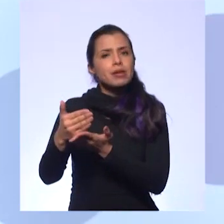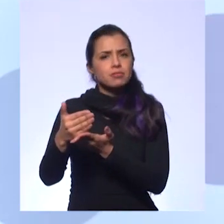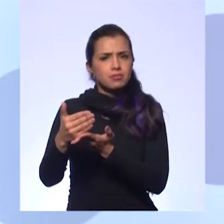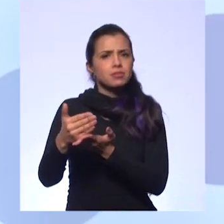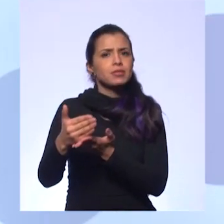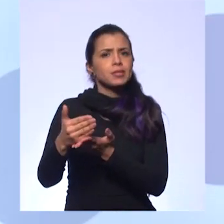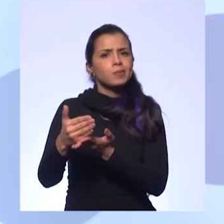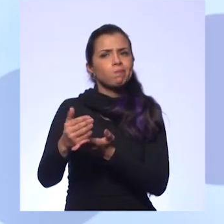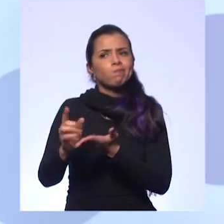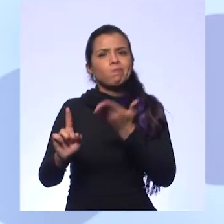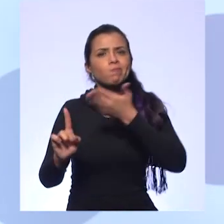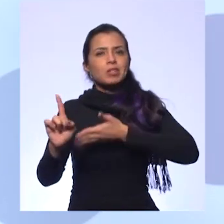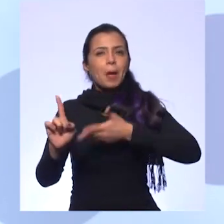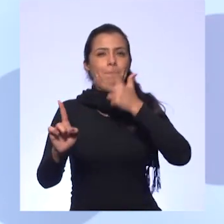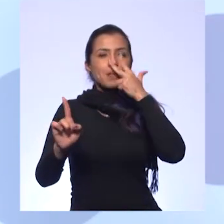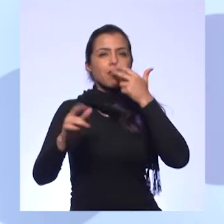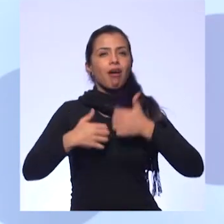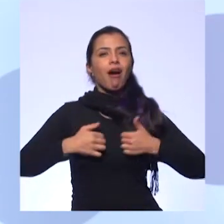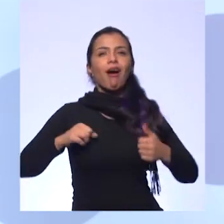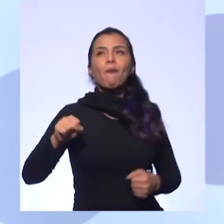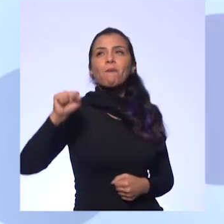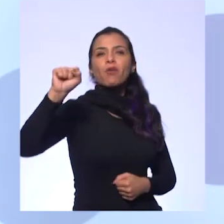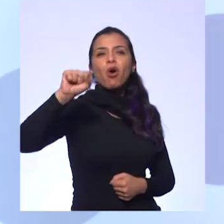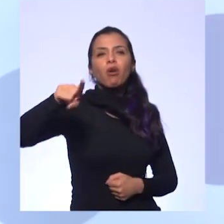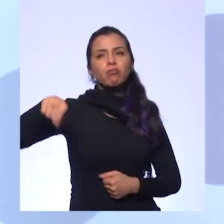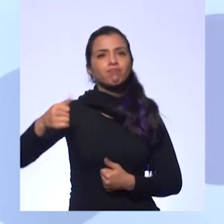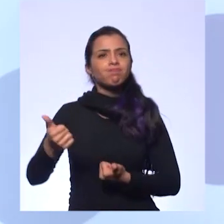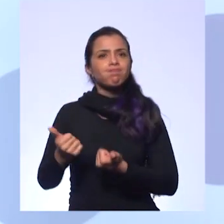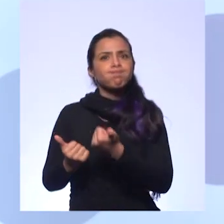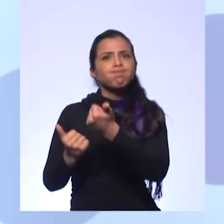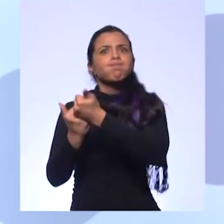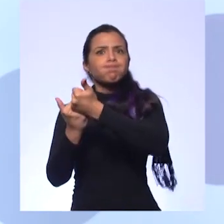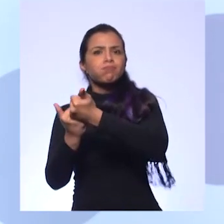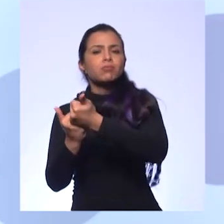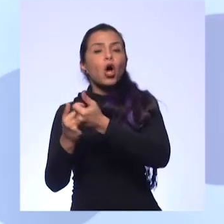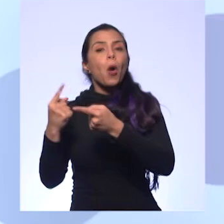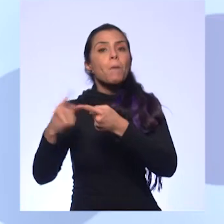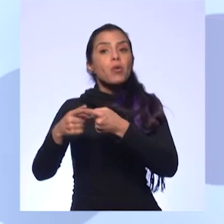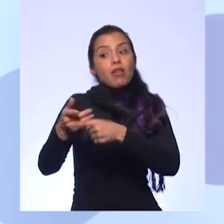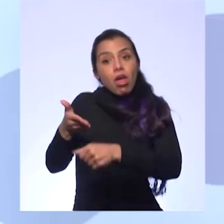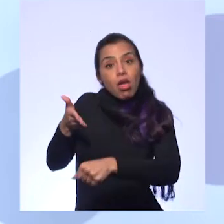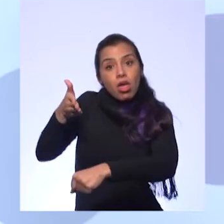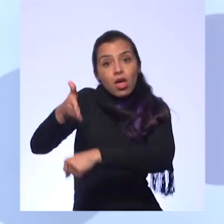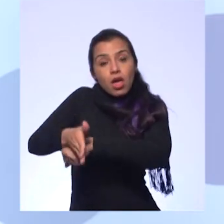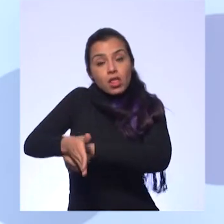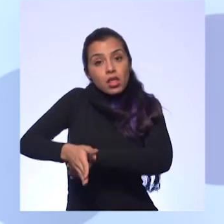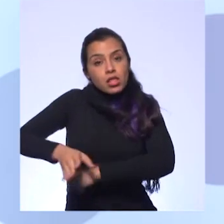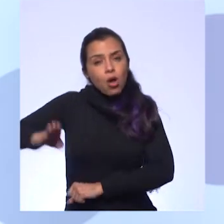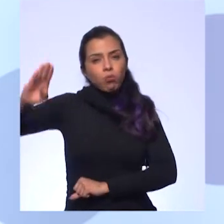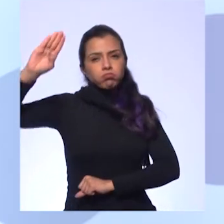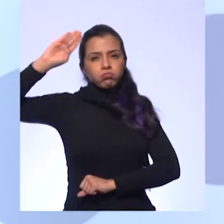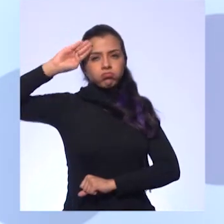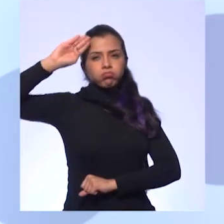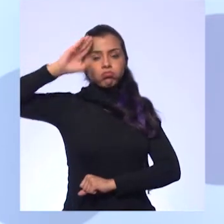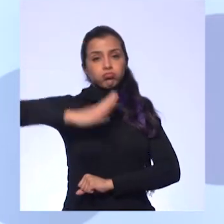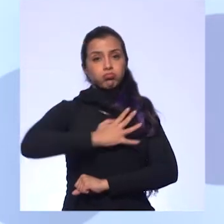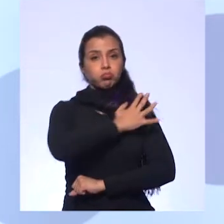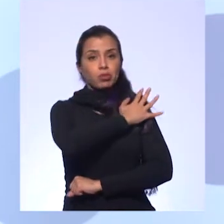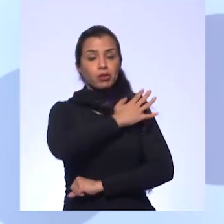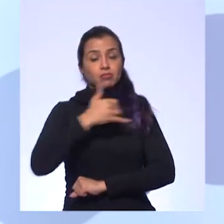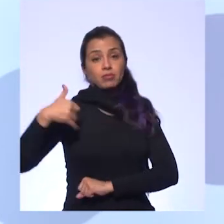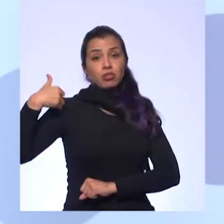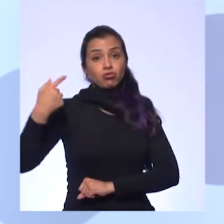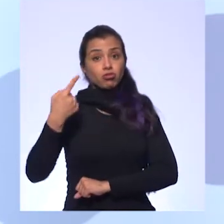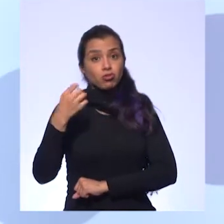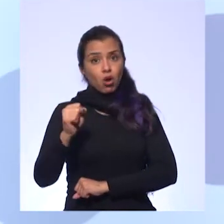a figura do herói ali do Napoleão Bonaparte, até porque quando ele ingressa no exército francês, com 18 anos, ele já se